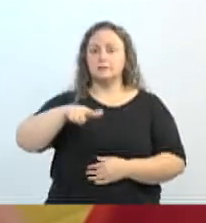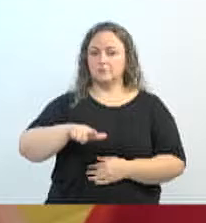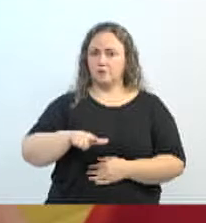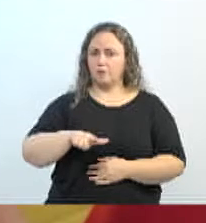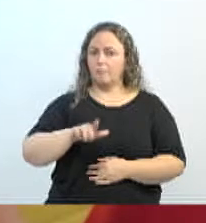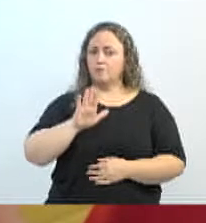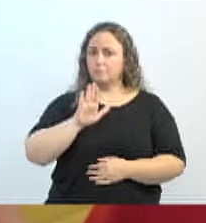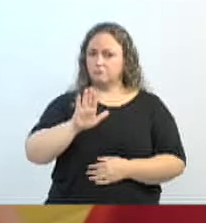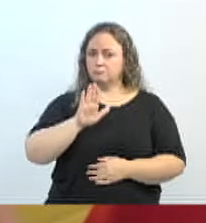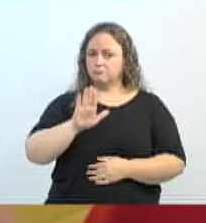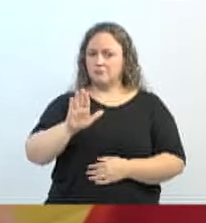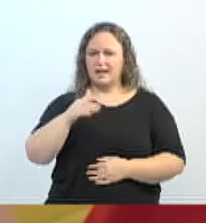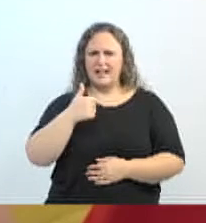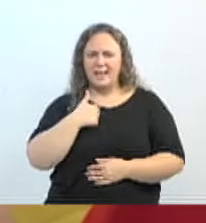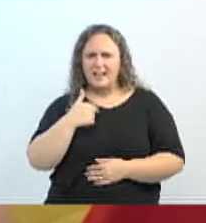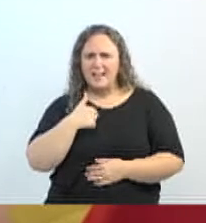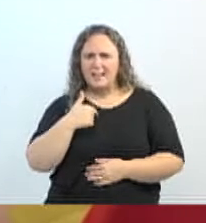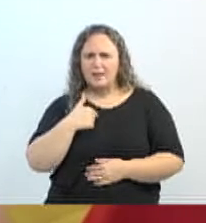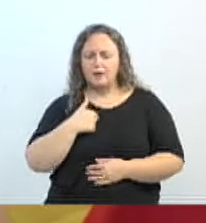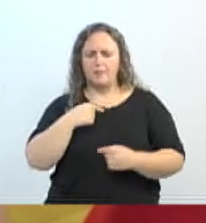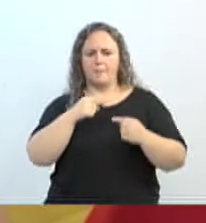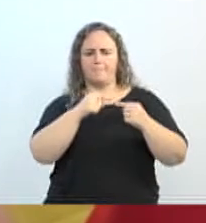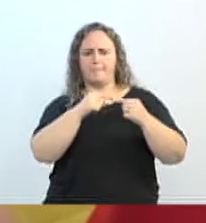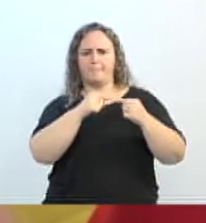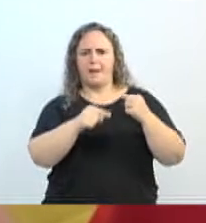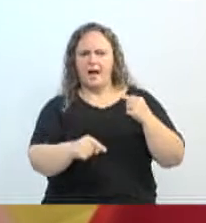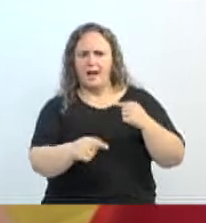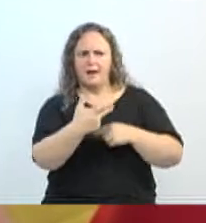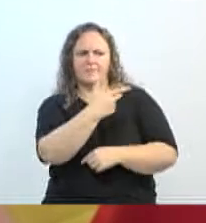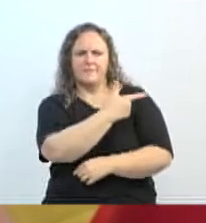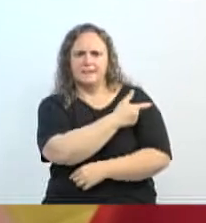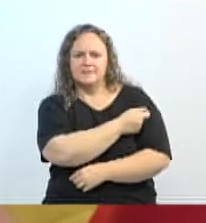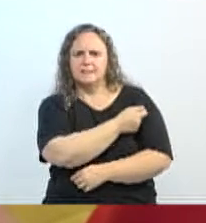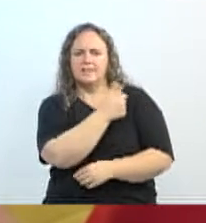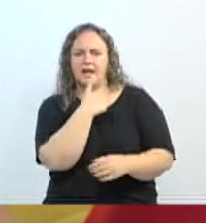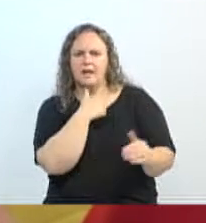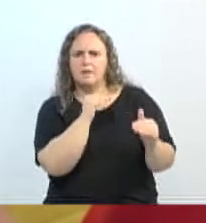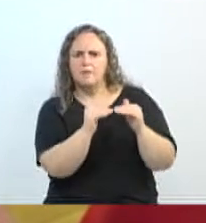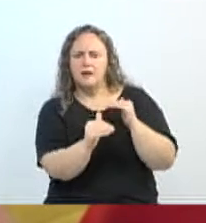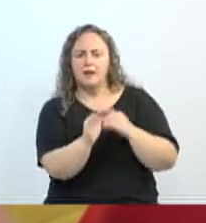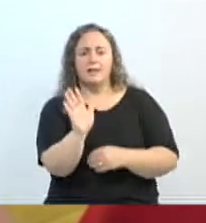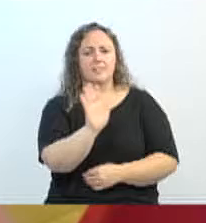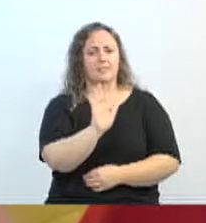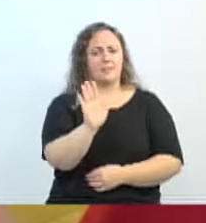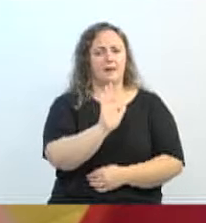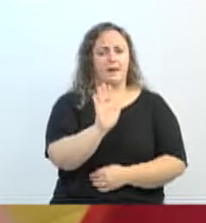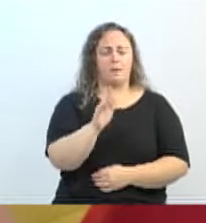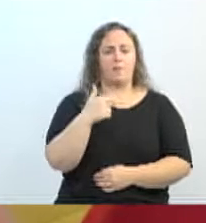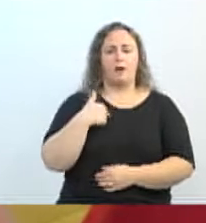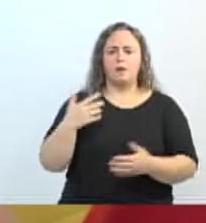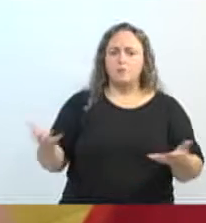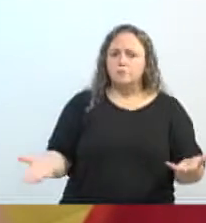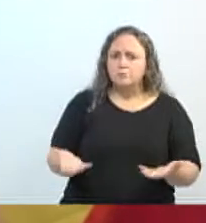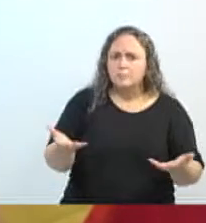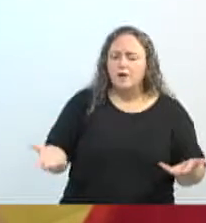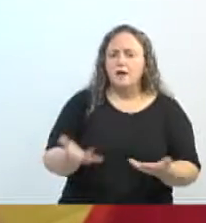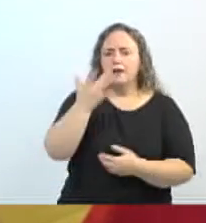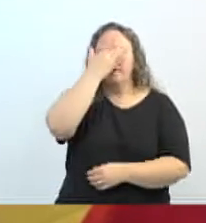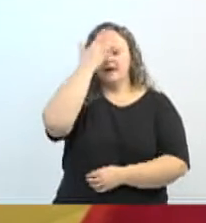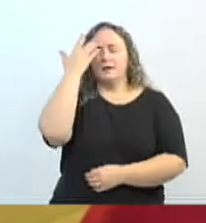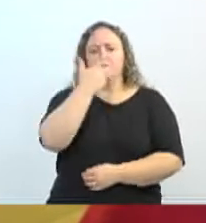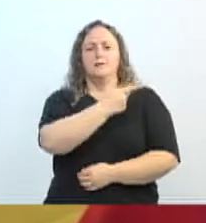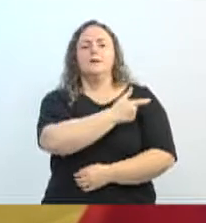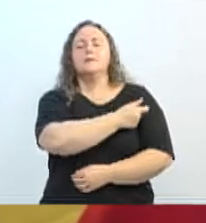eu não advogo contra a vacinação. Na verdade, eu advogo que as pessoas se vacinem. E o fato de nós